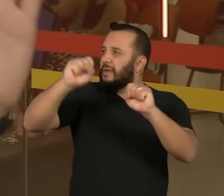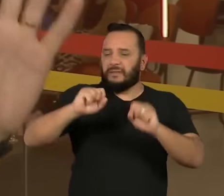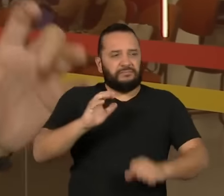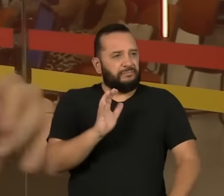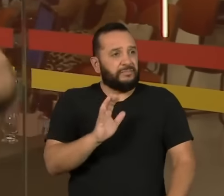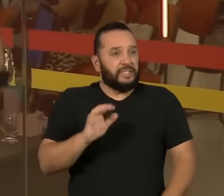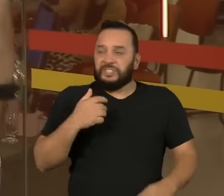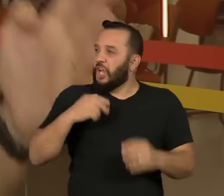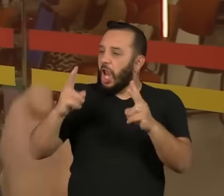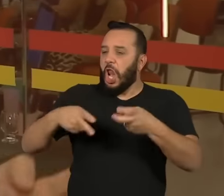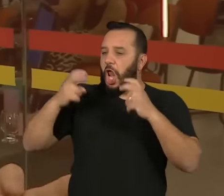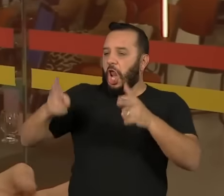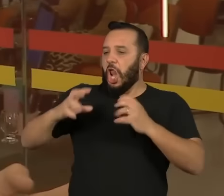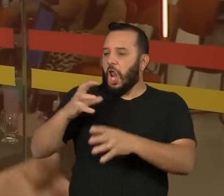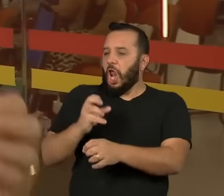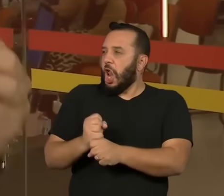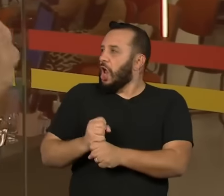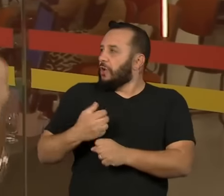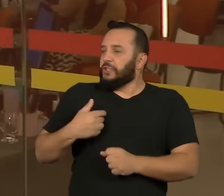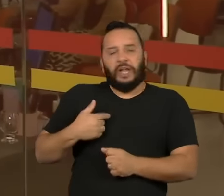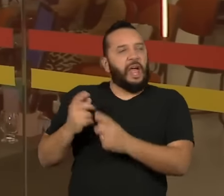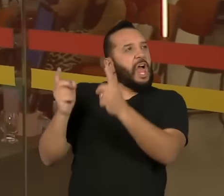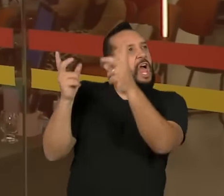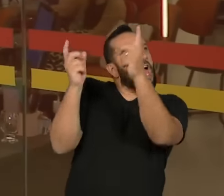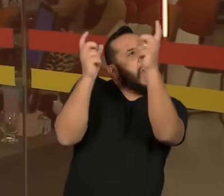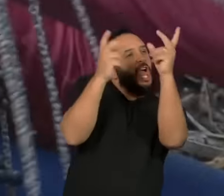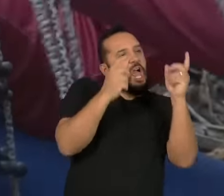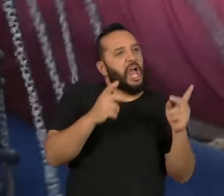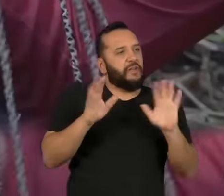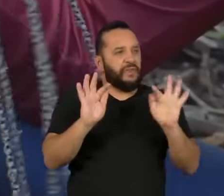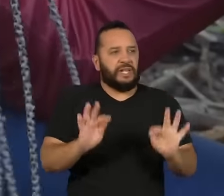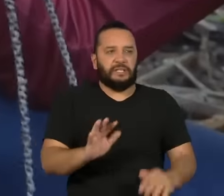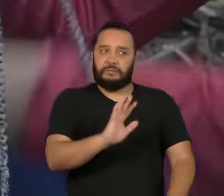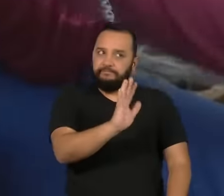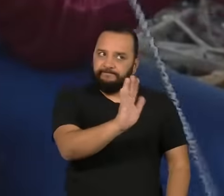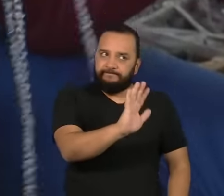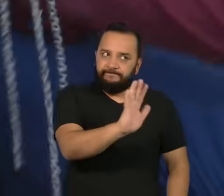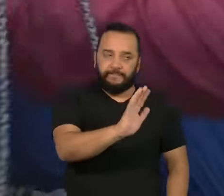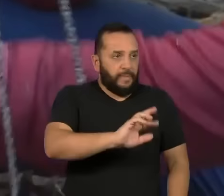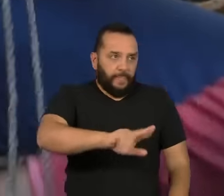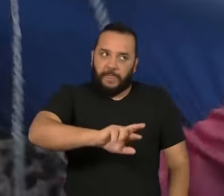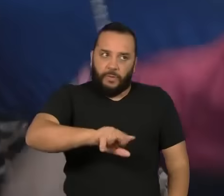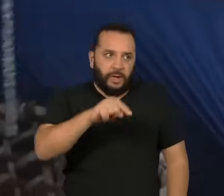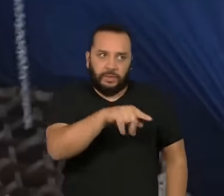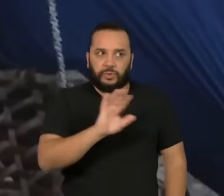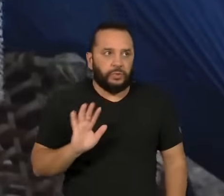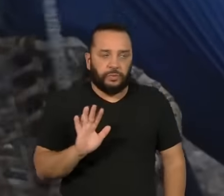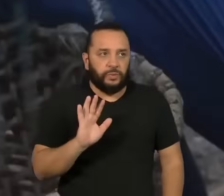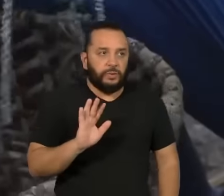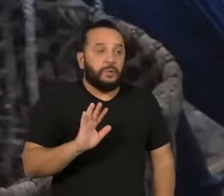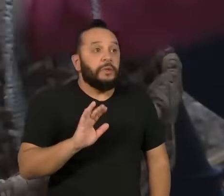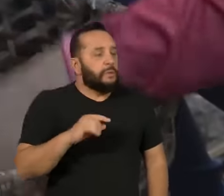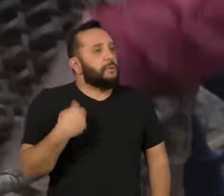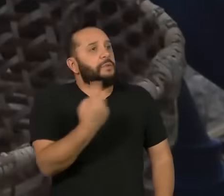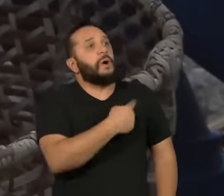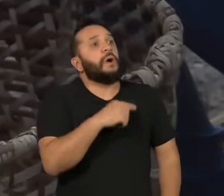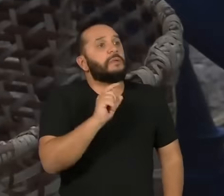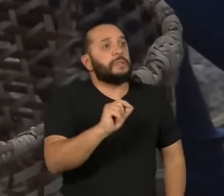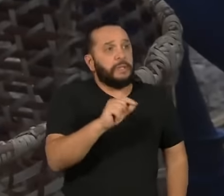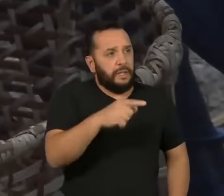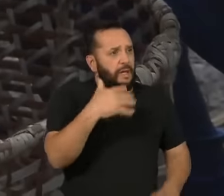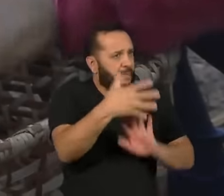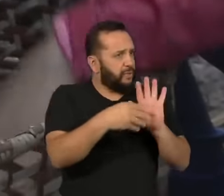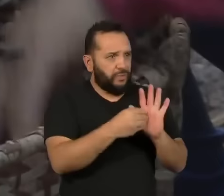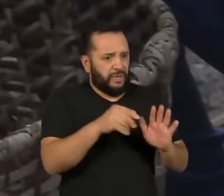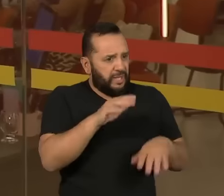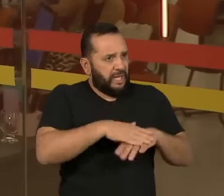e ficar feliz quanto mais toneladas a gente exportar de uma matéria-prima. Não é a base econômica do Brasil e muito menos vai fazer isso pela Amazônia. Então,